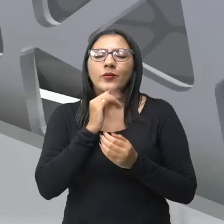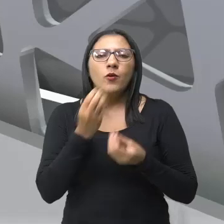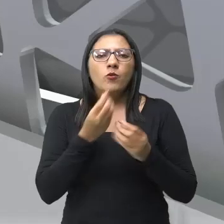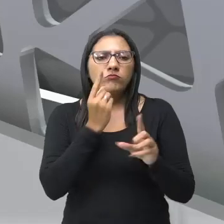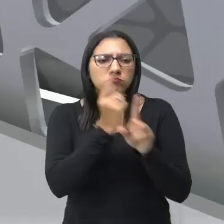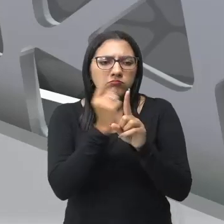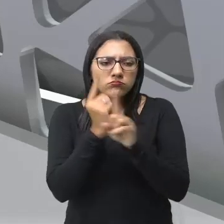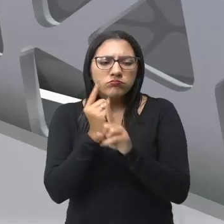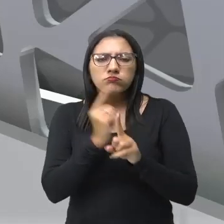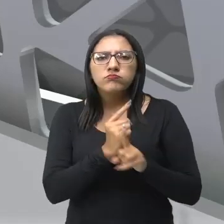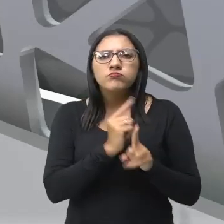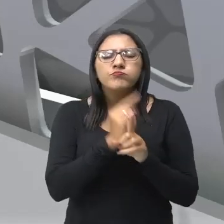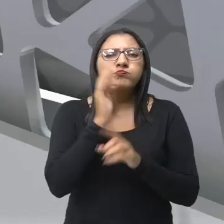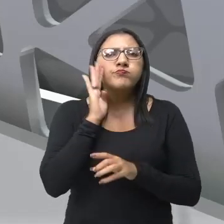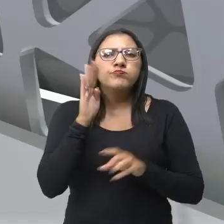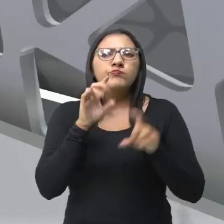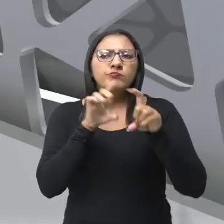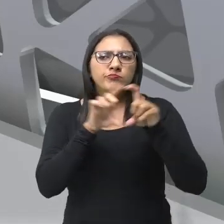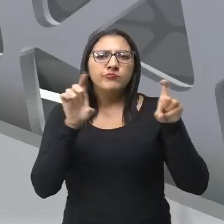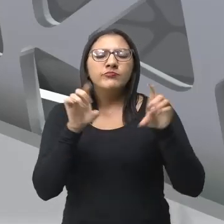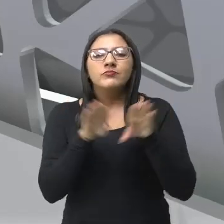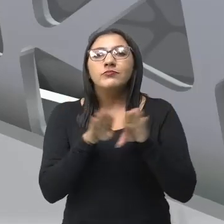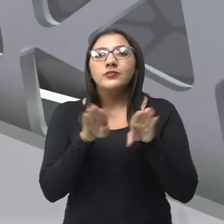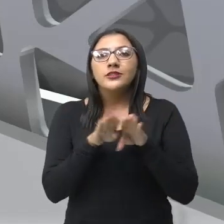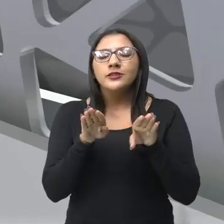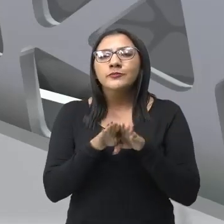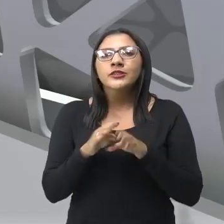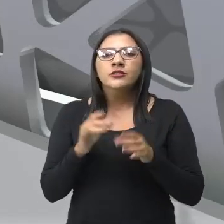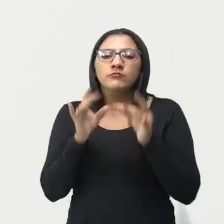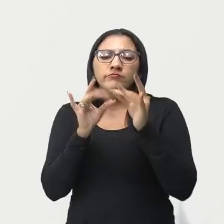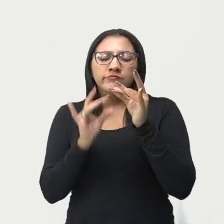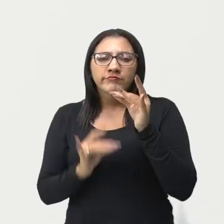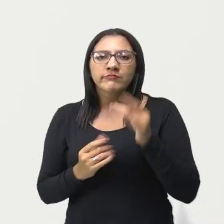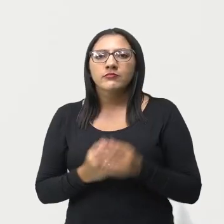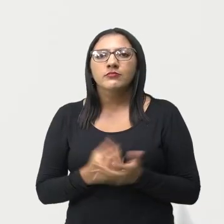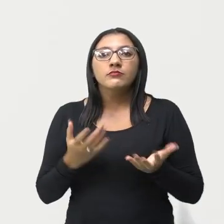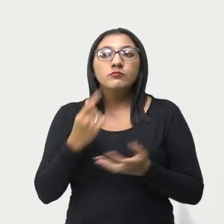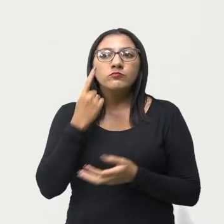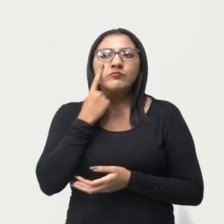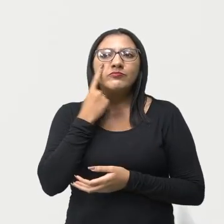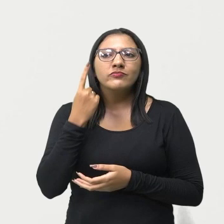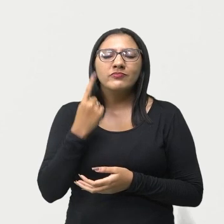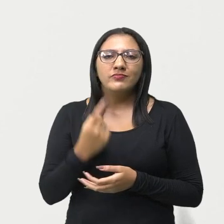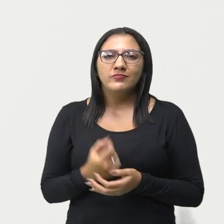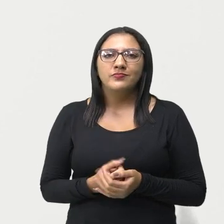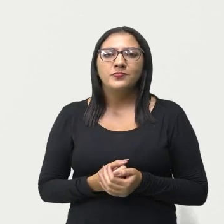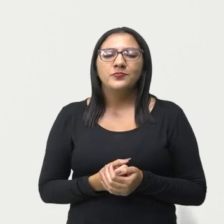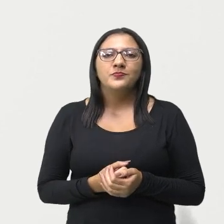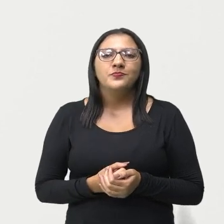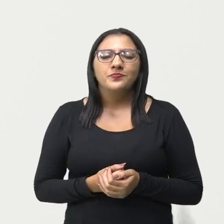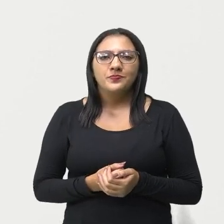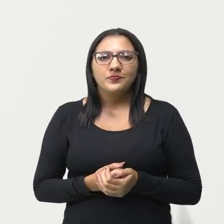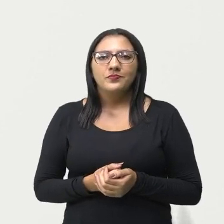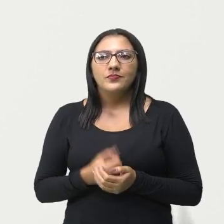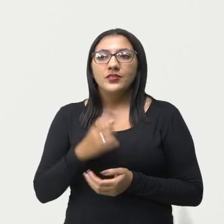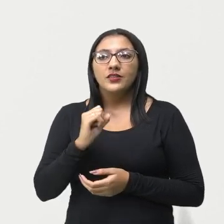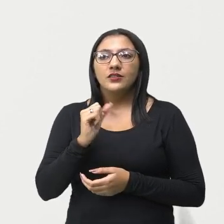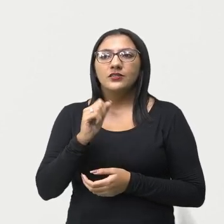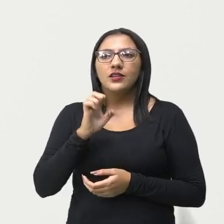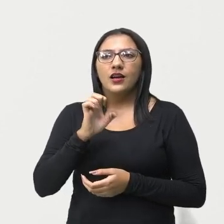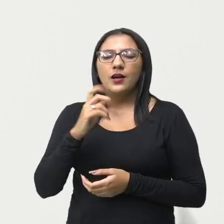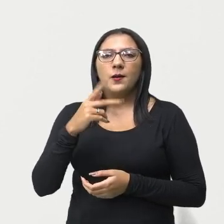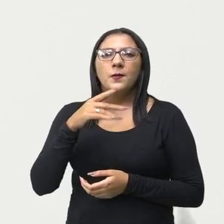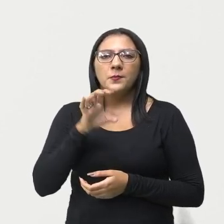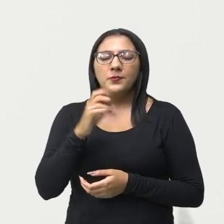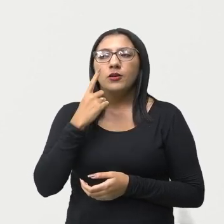dessas informações principais e dessas informações secundárias. Então vamos pegar uma questão aí retirada de uma avaliação externa, do SAEP,